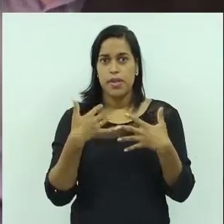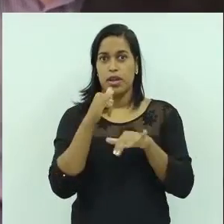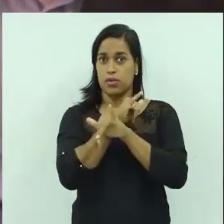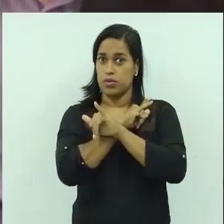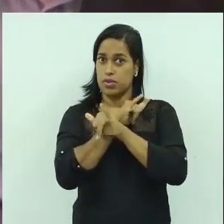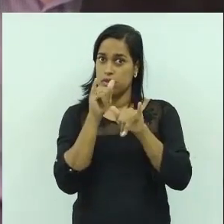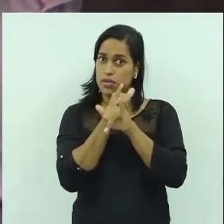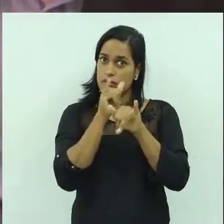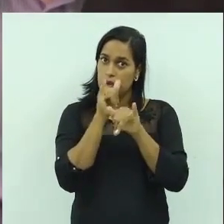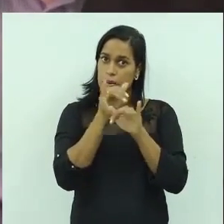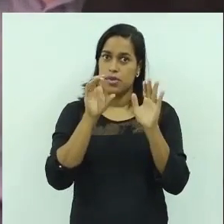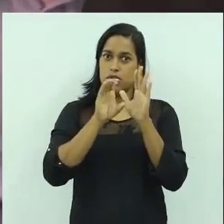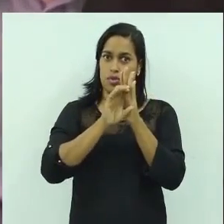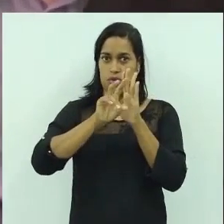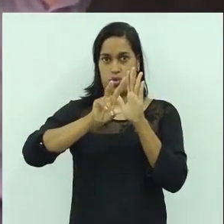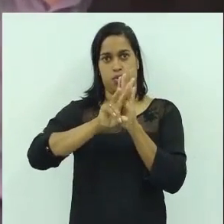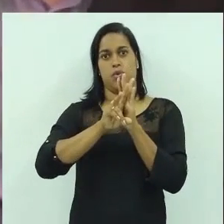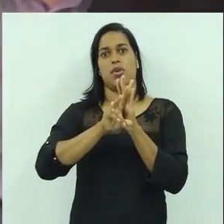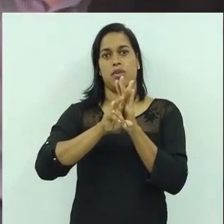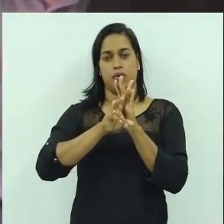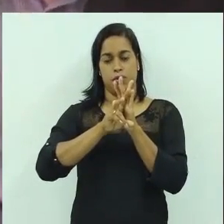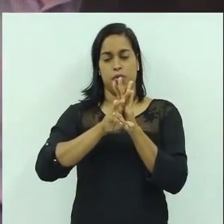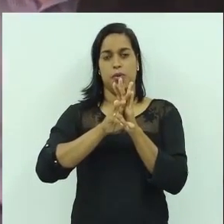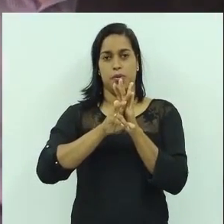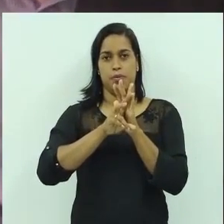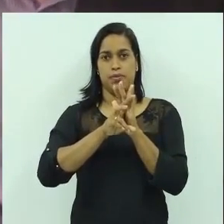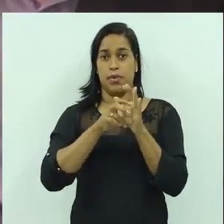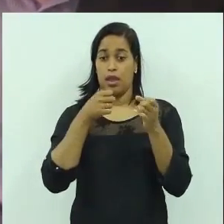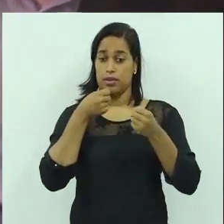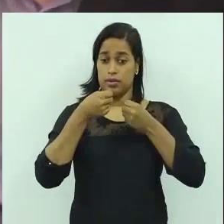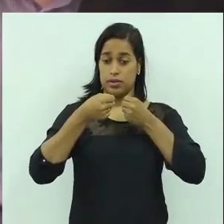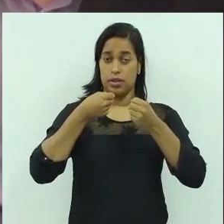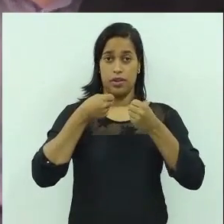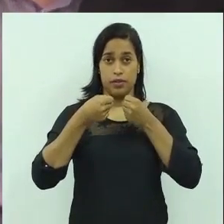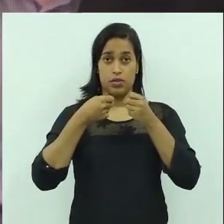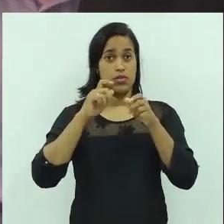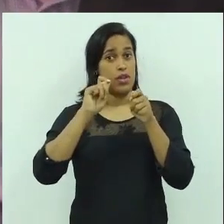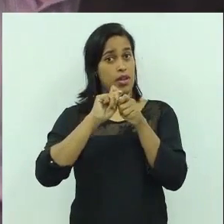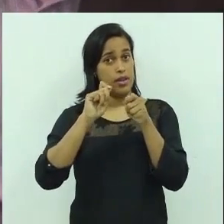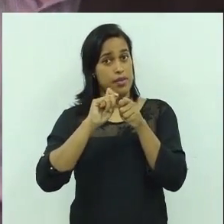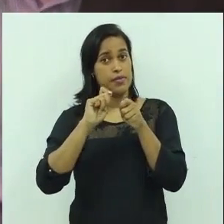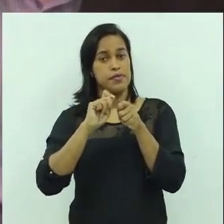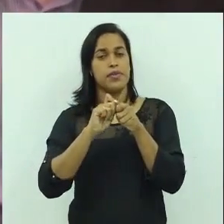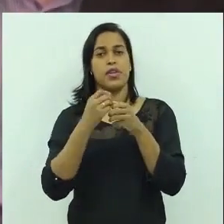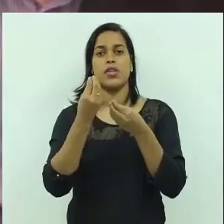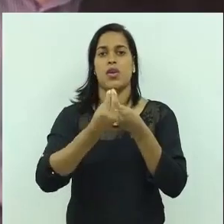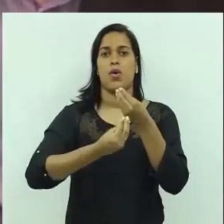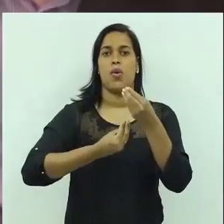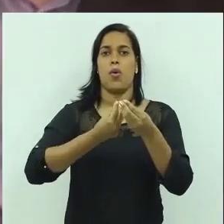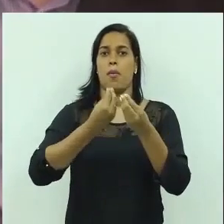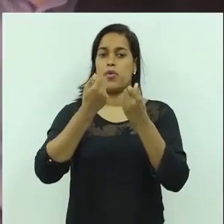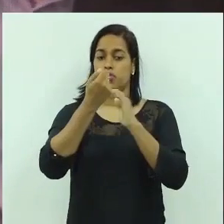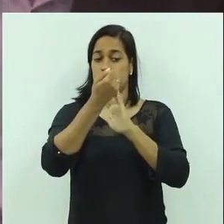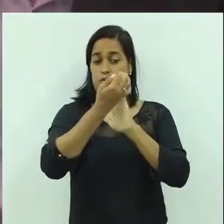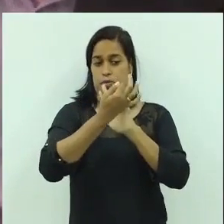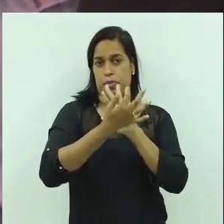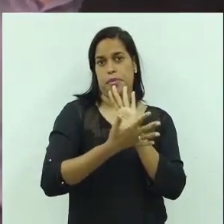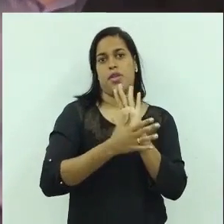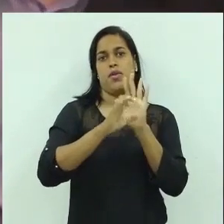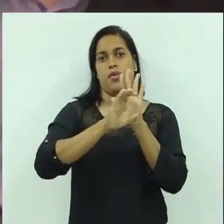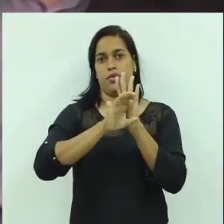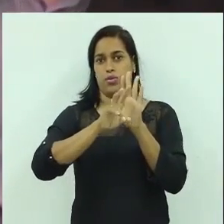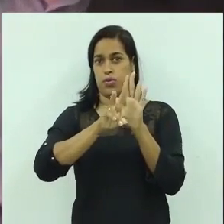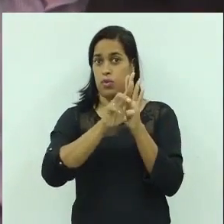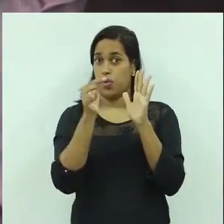as informações que ele pôs no currículo. Entrevista geralmente é feita a partir do que ele relata no currículo. Agora,